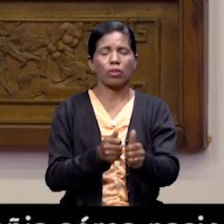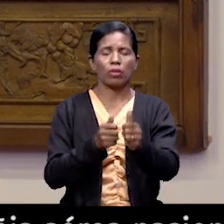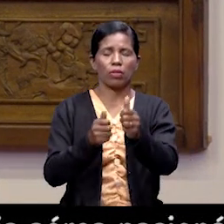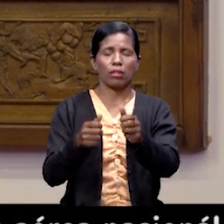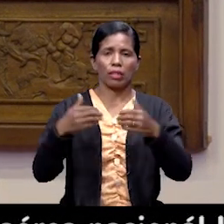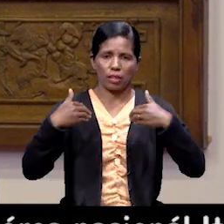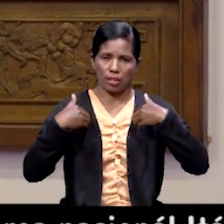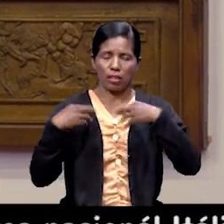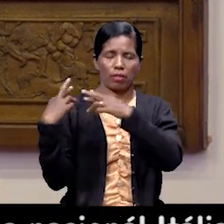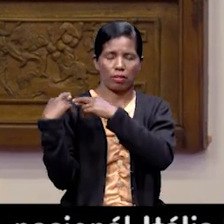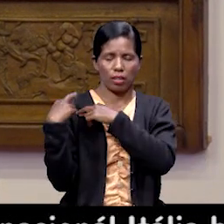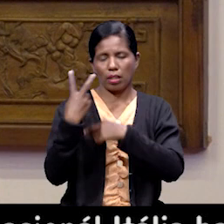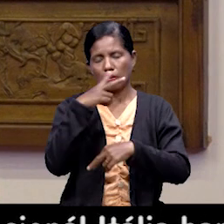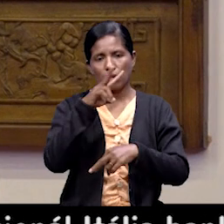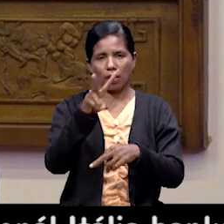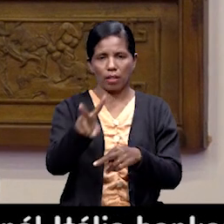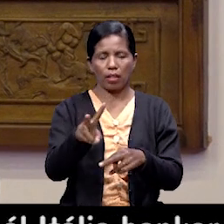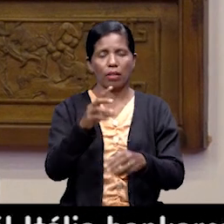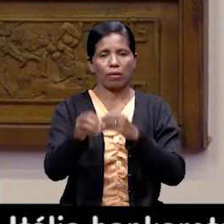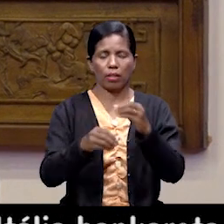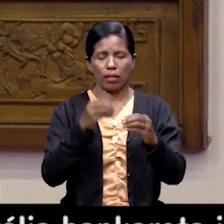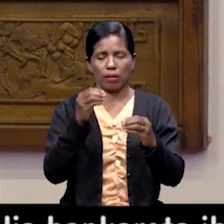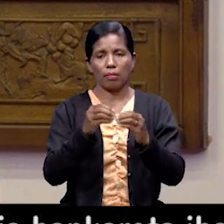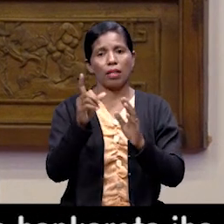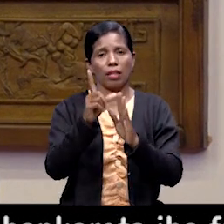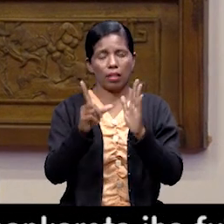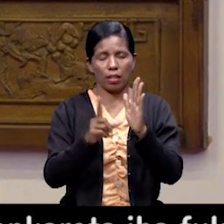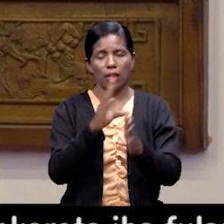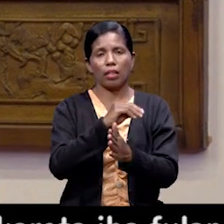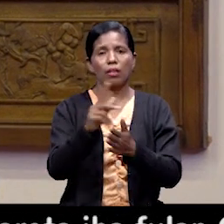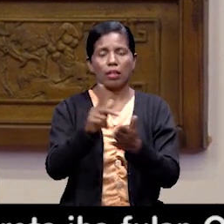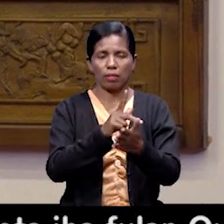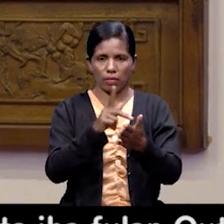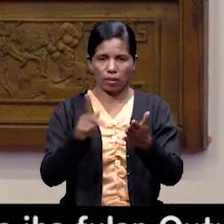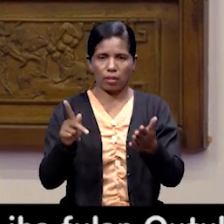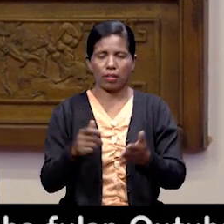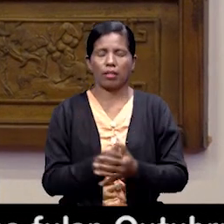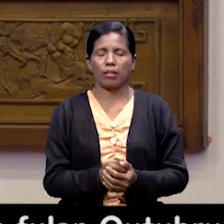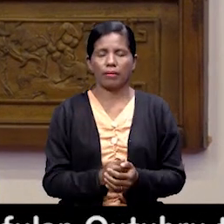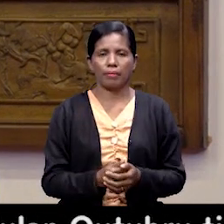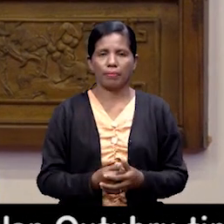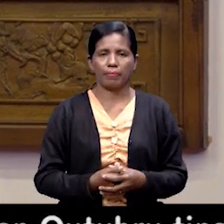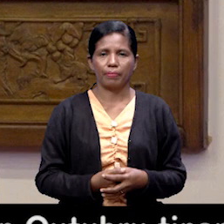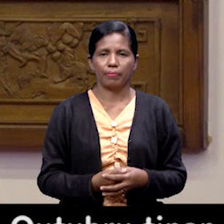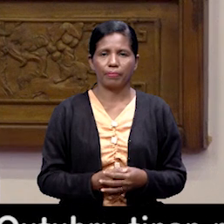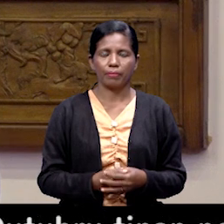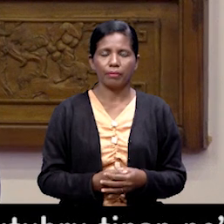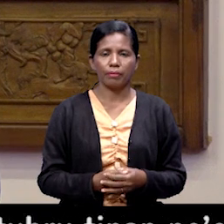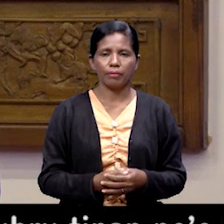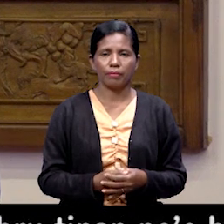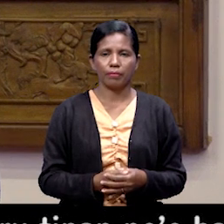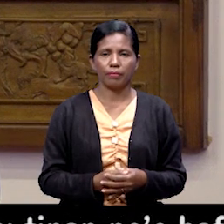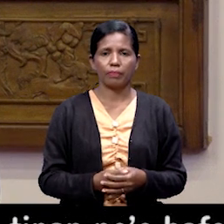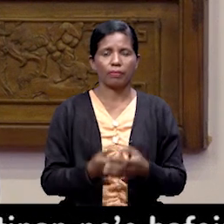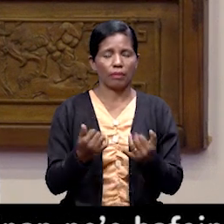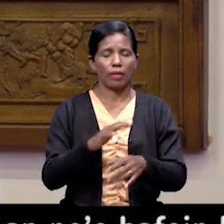as funções que assume a partir de hoje, com a sua tomada de posse como adjunta do Procurador-Geral da República. Esperamos da